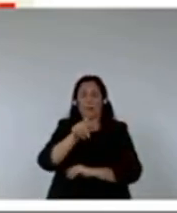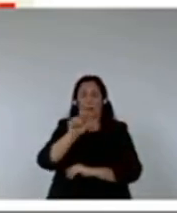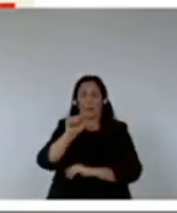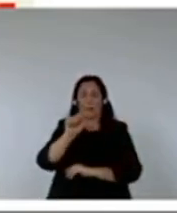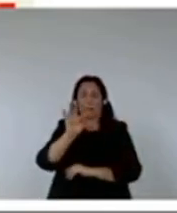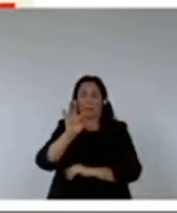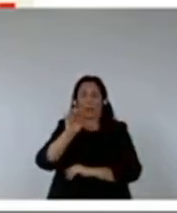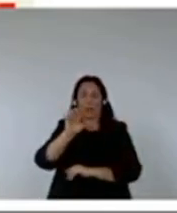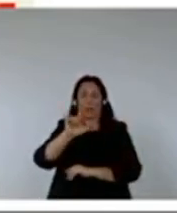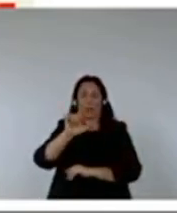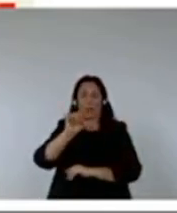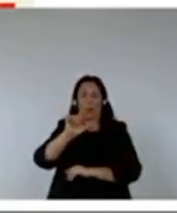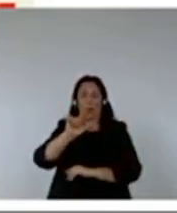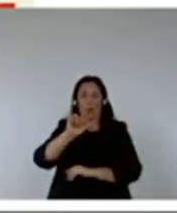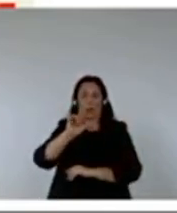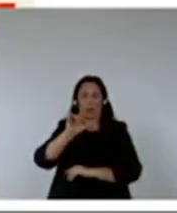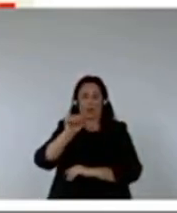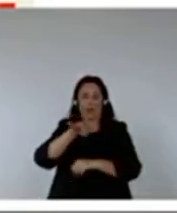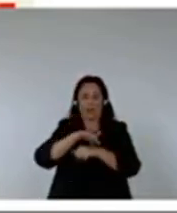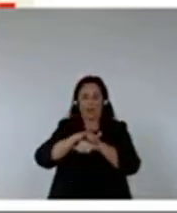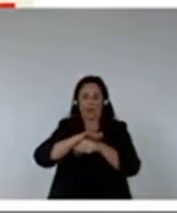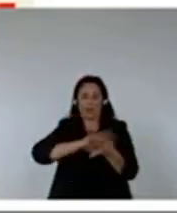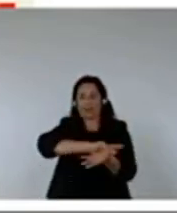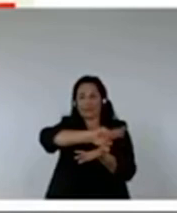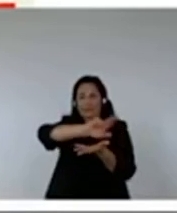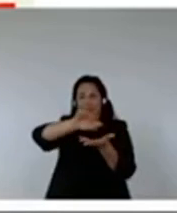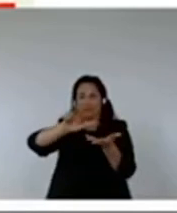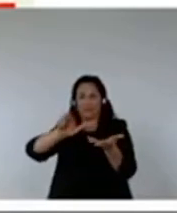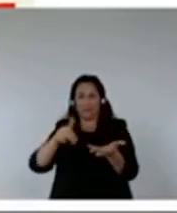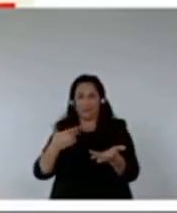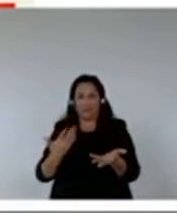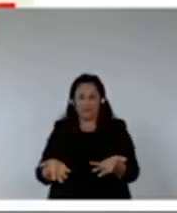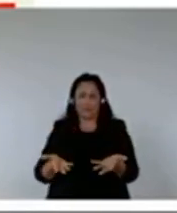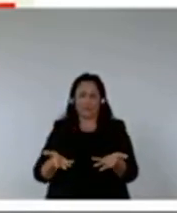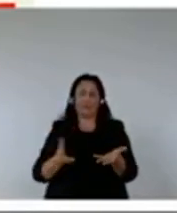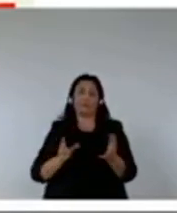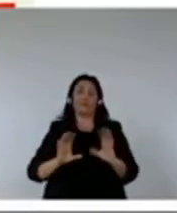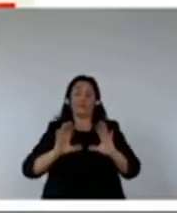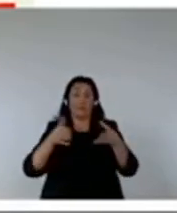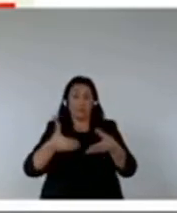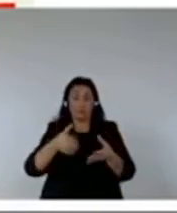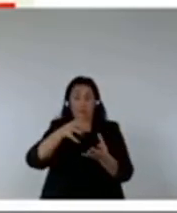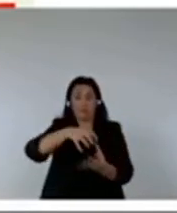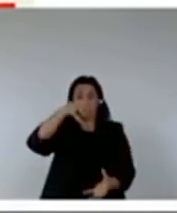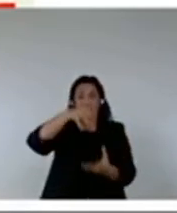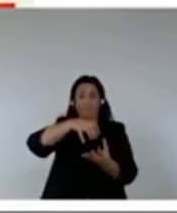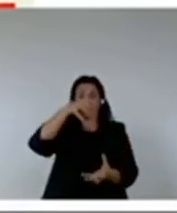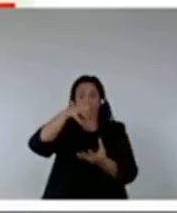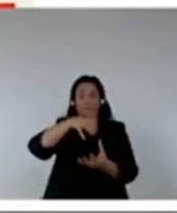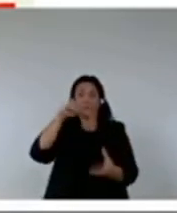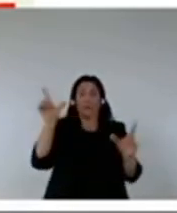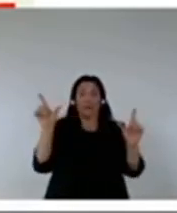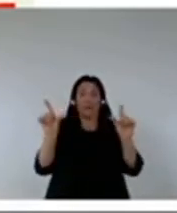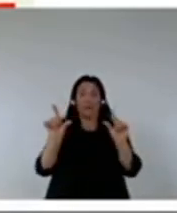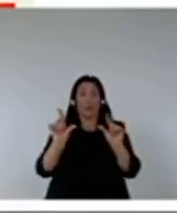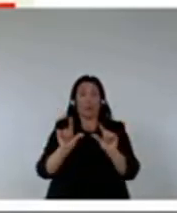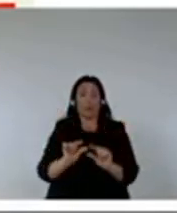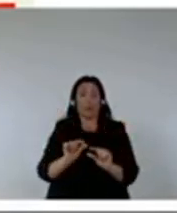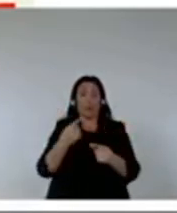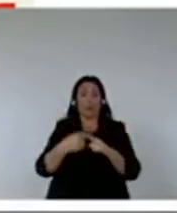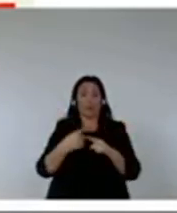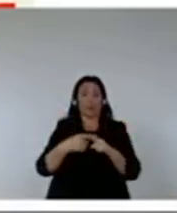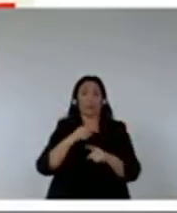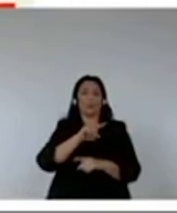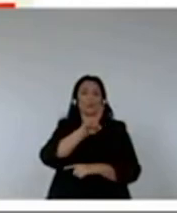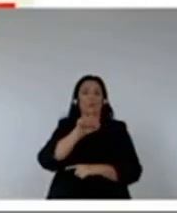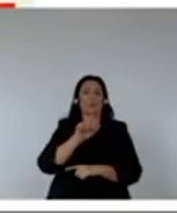a vitalidade dos indivíduos que envelhecem tende a diminuir conforme vai passando o tempo, mas não